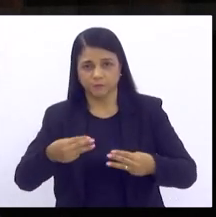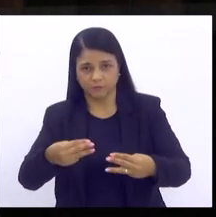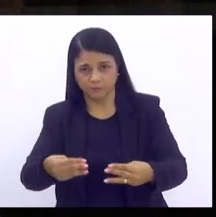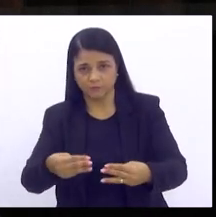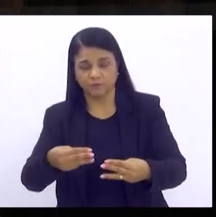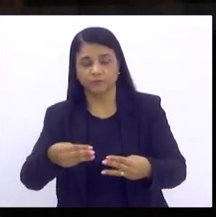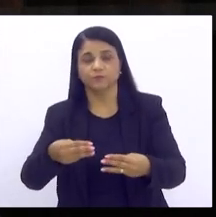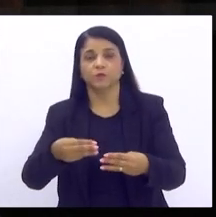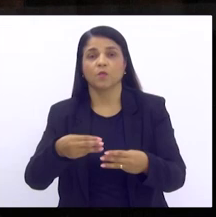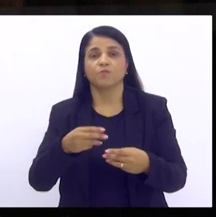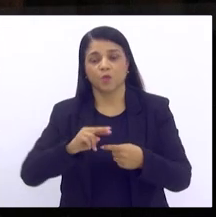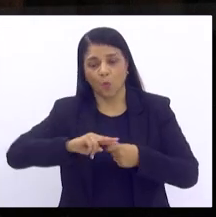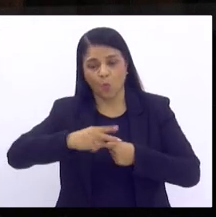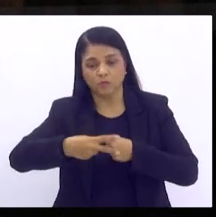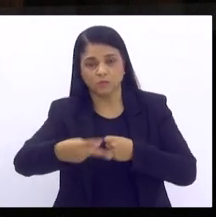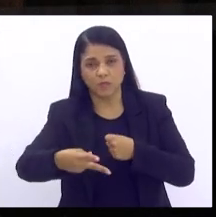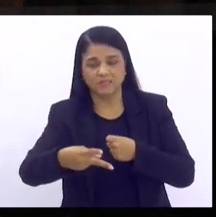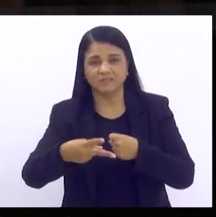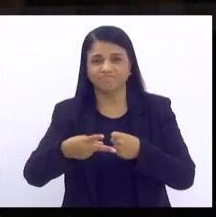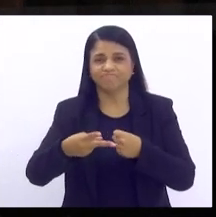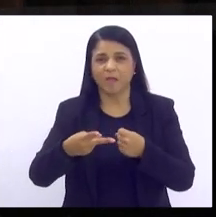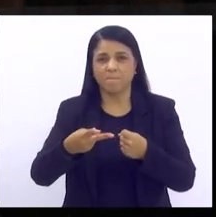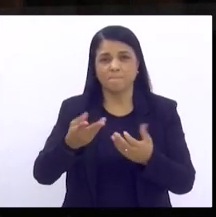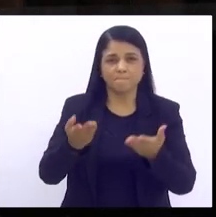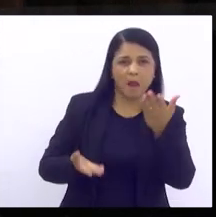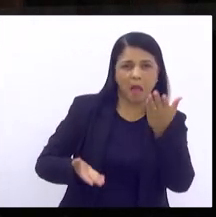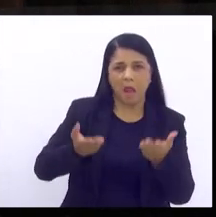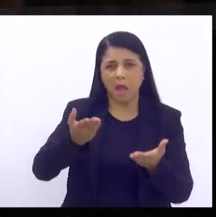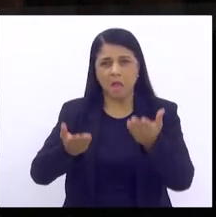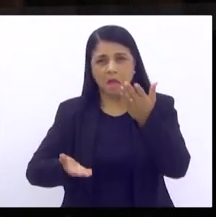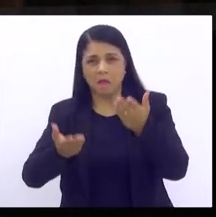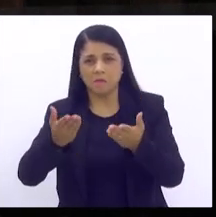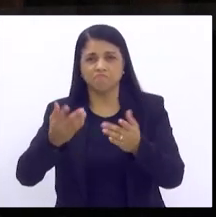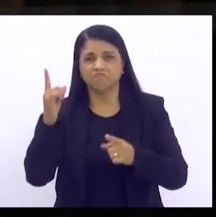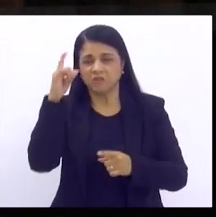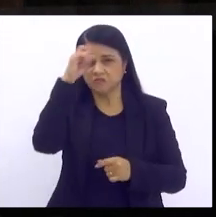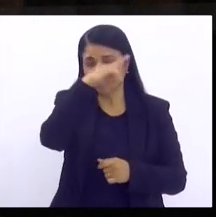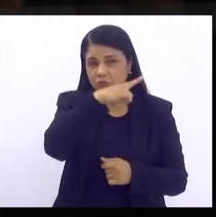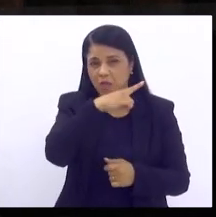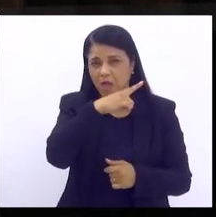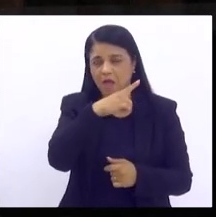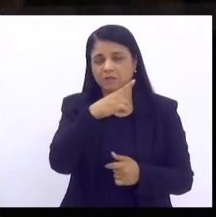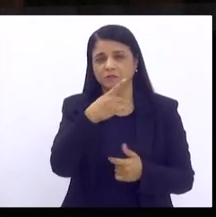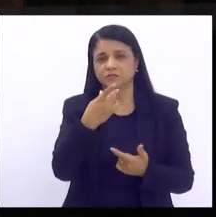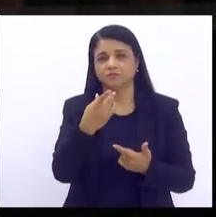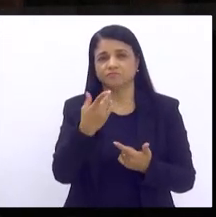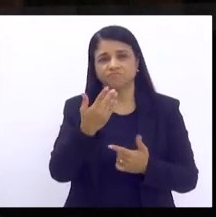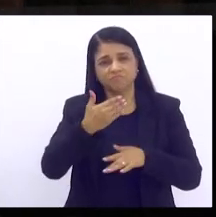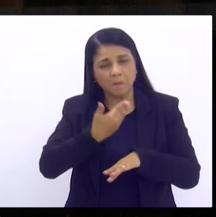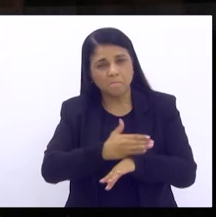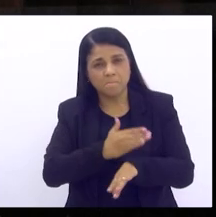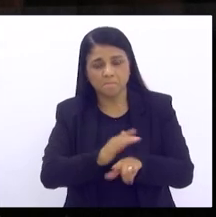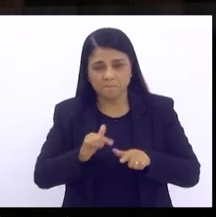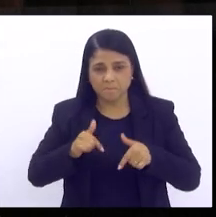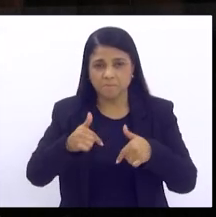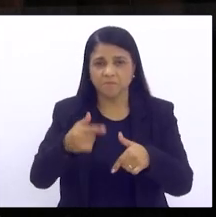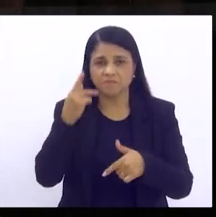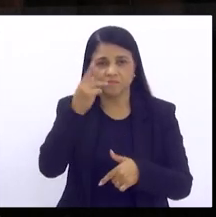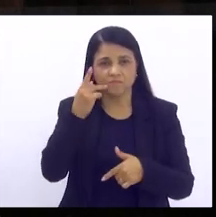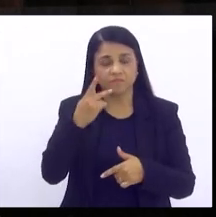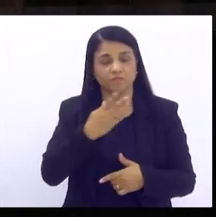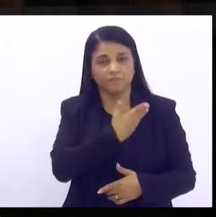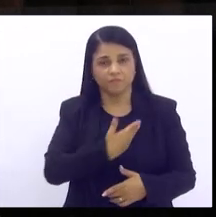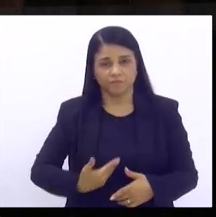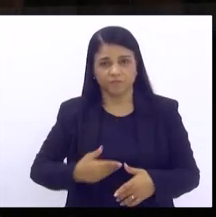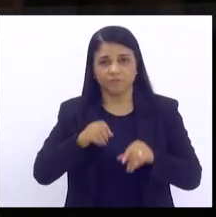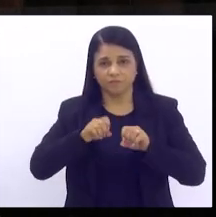como consequência, gerava instabilidade à pasta e dificuldade para a gente colocar em prática as políticas públicas da educação